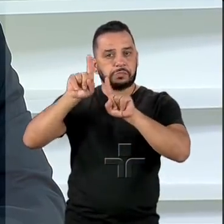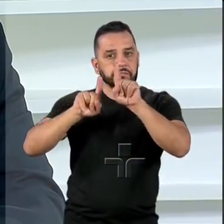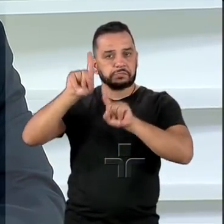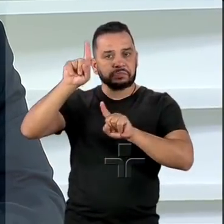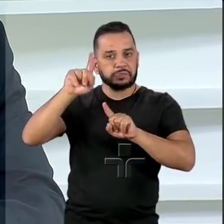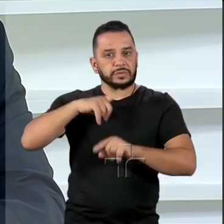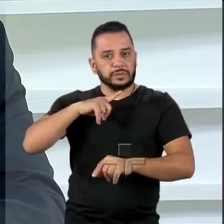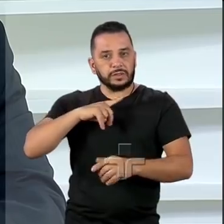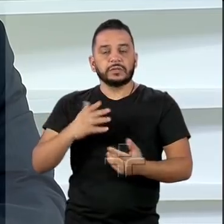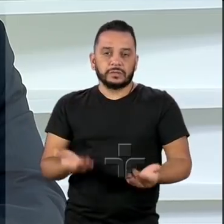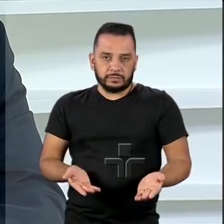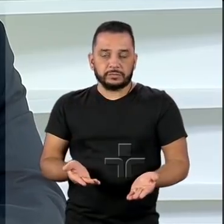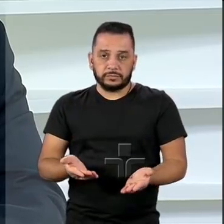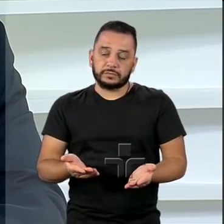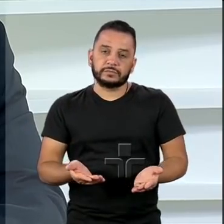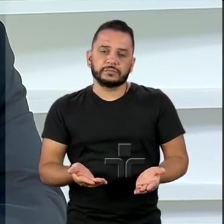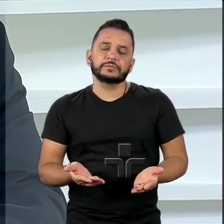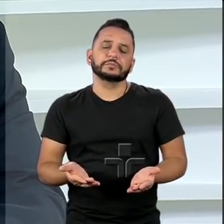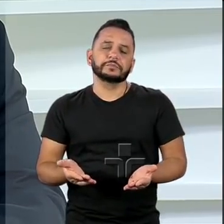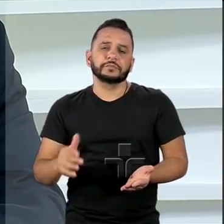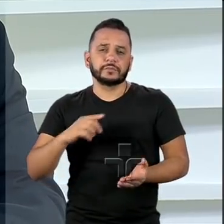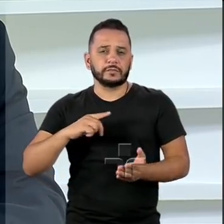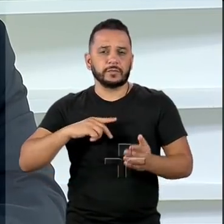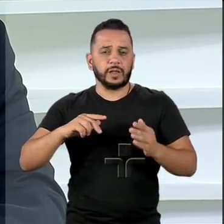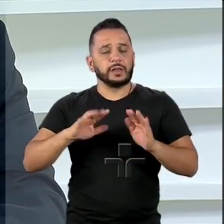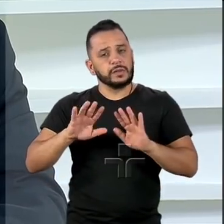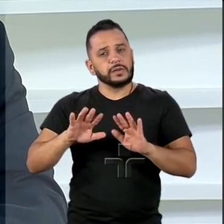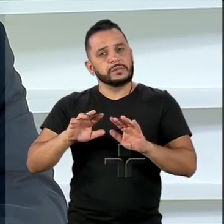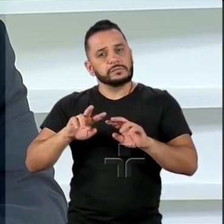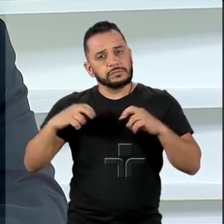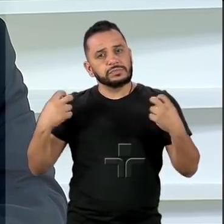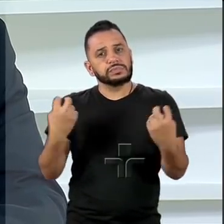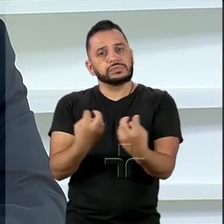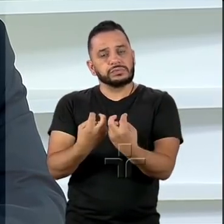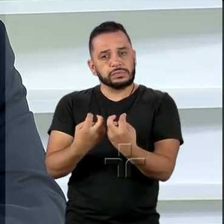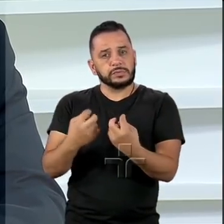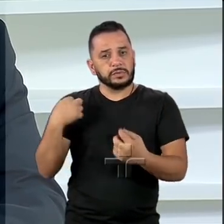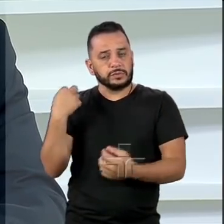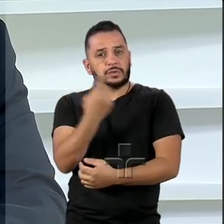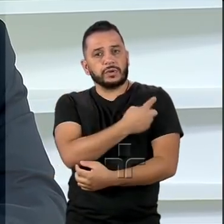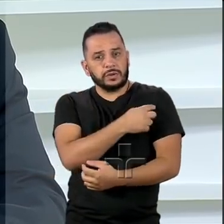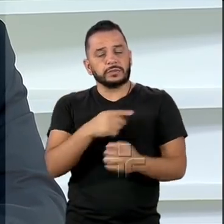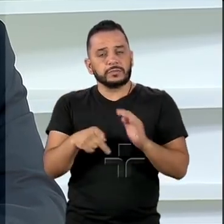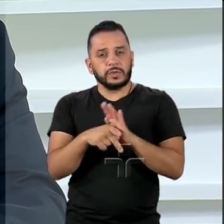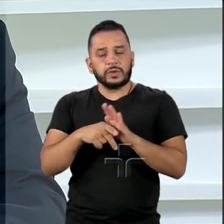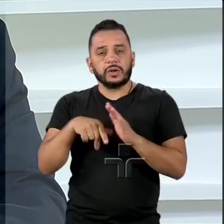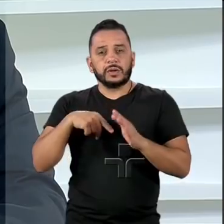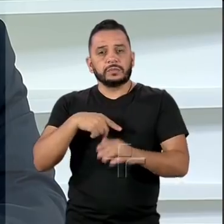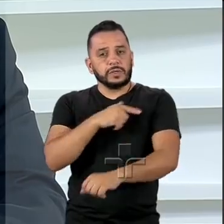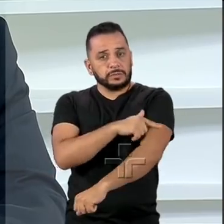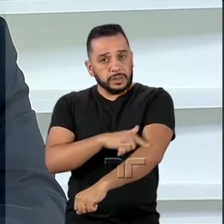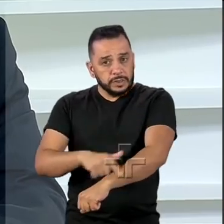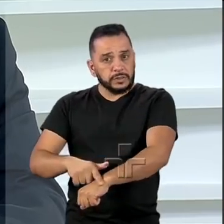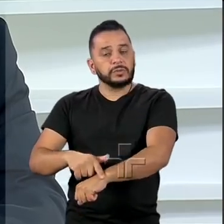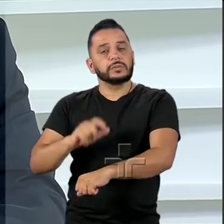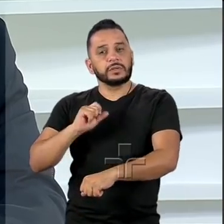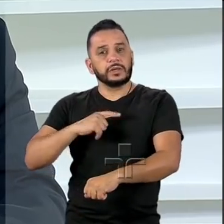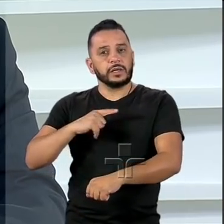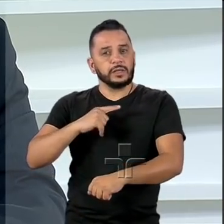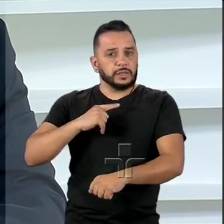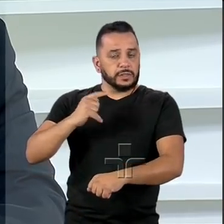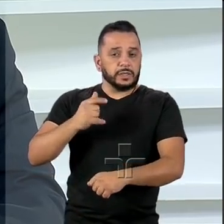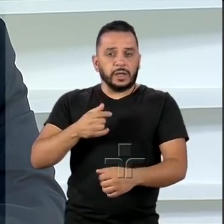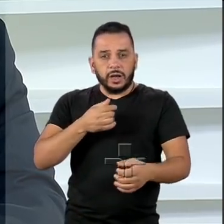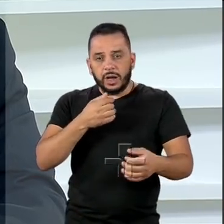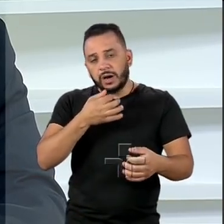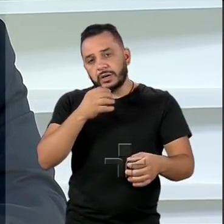opinião. Na nossa bancada de entrevistadores, continuaremos a respeitar a pluralidade e a diversidade, com os jornalistas